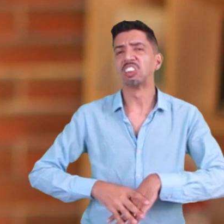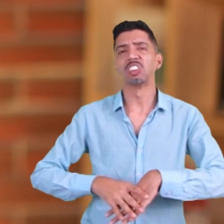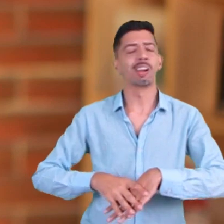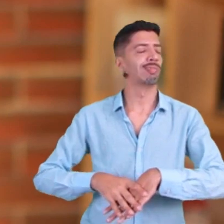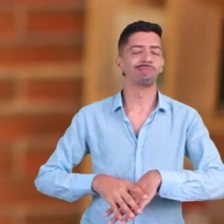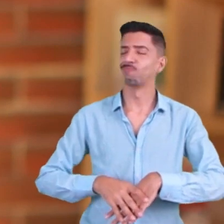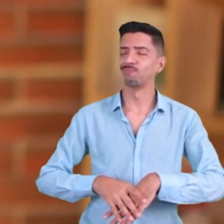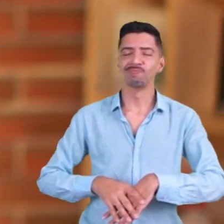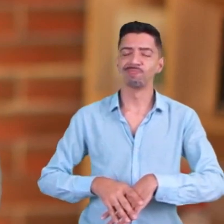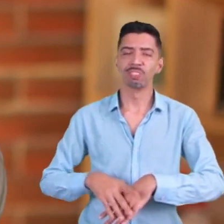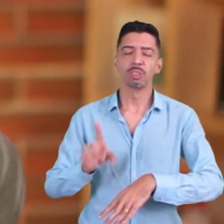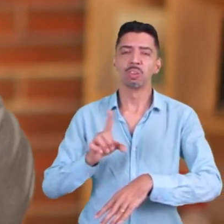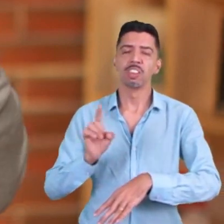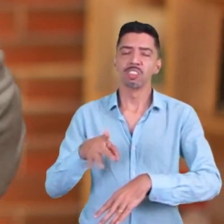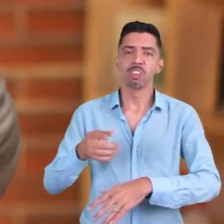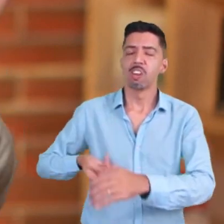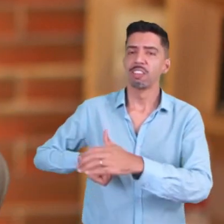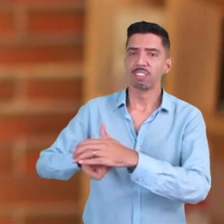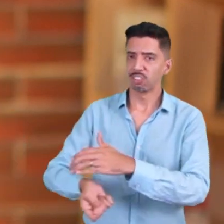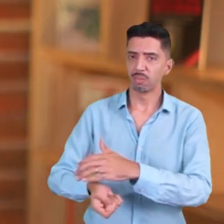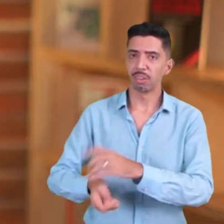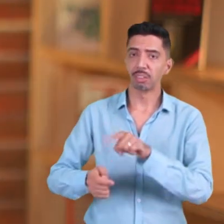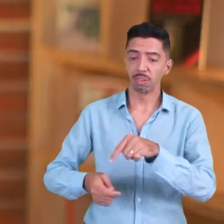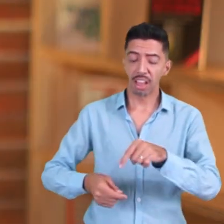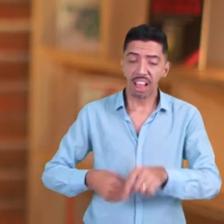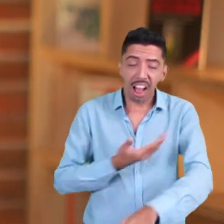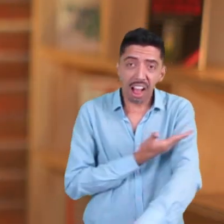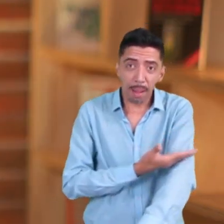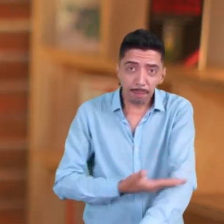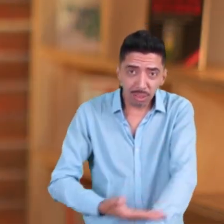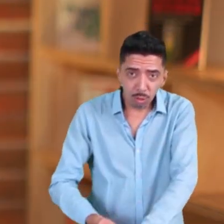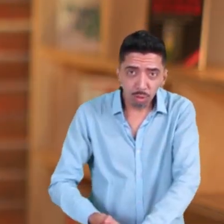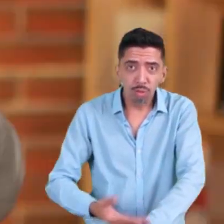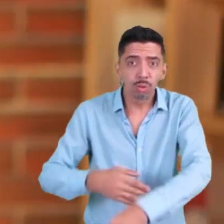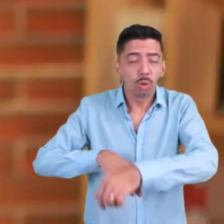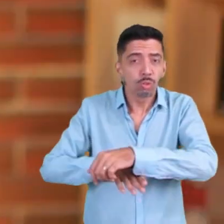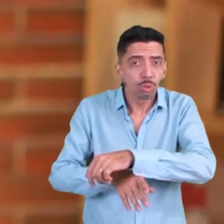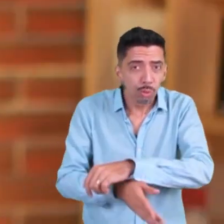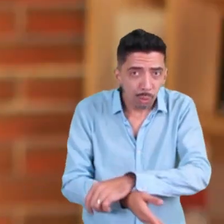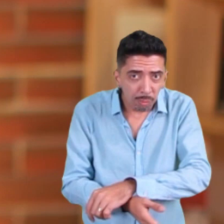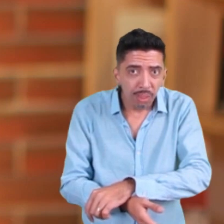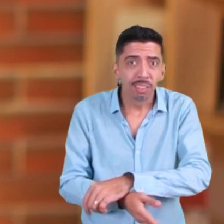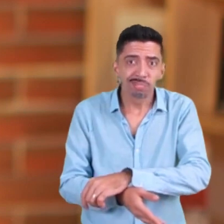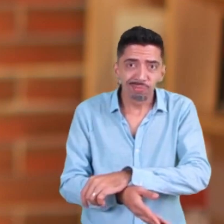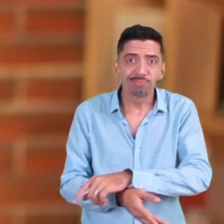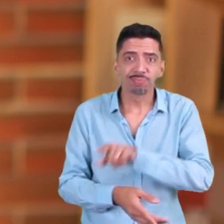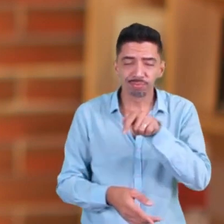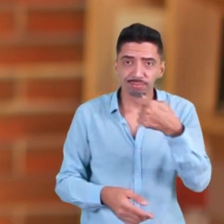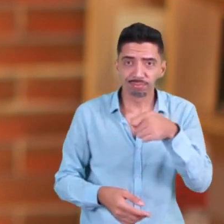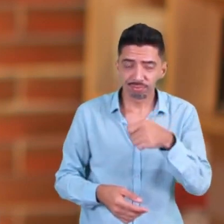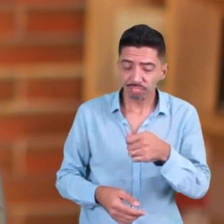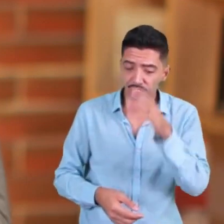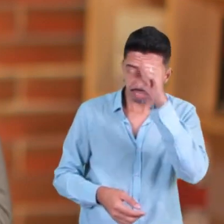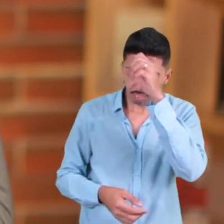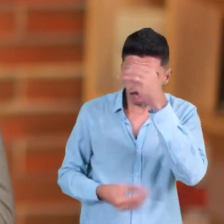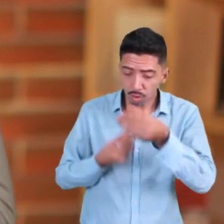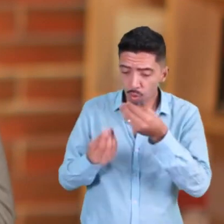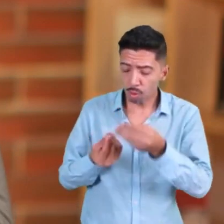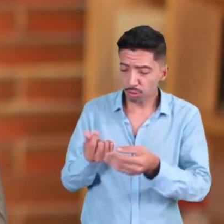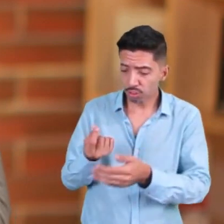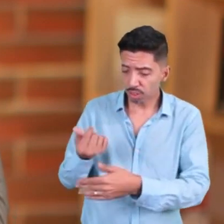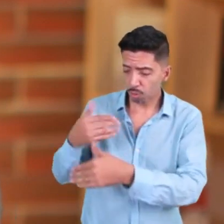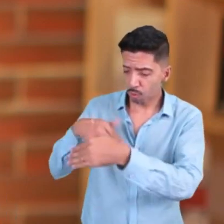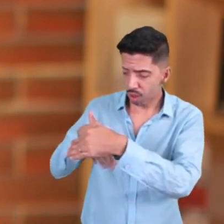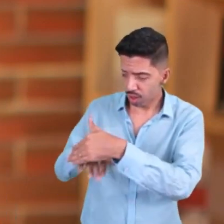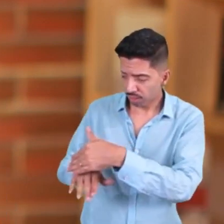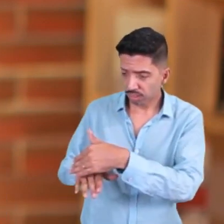o ato de investir é um ato complementar. É depois que eu guardei, que eu protegi o meu dinheiro, é que eu vou